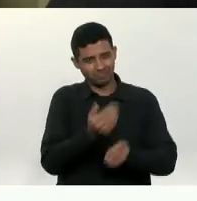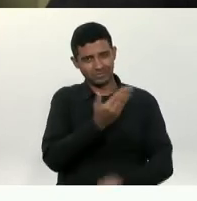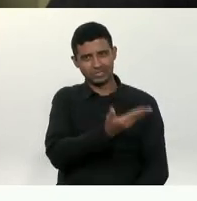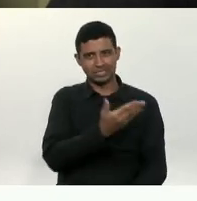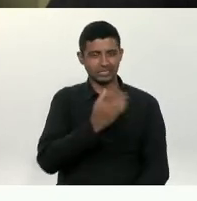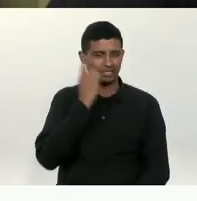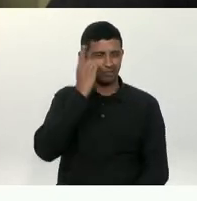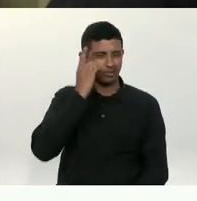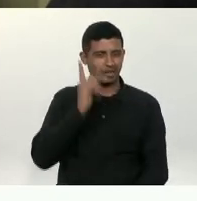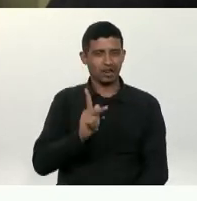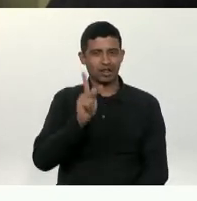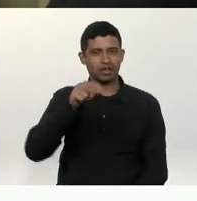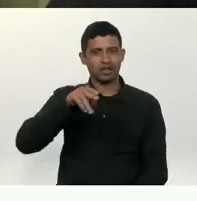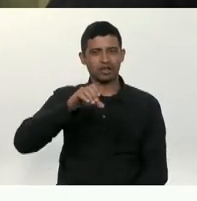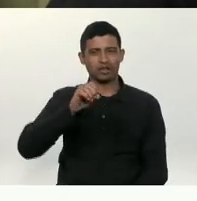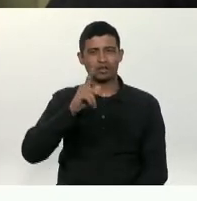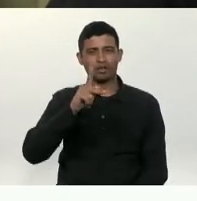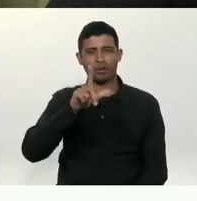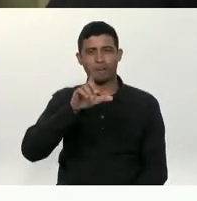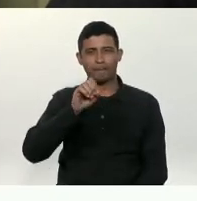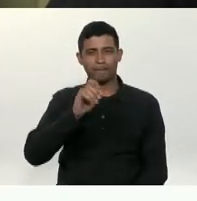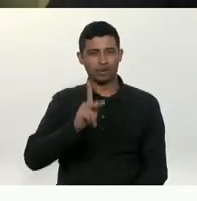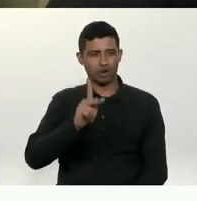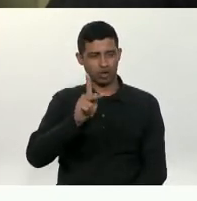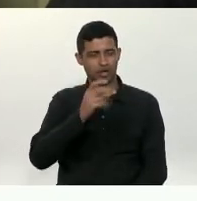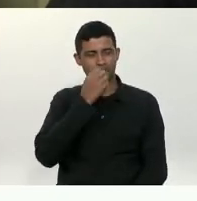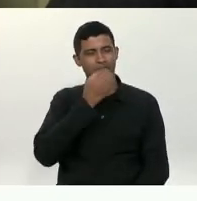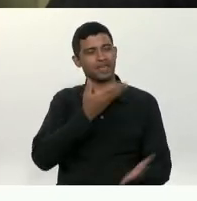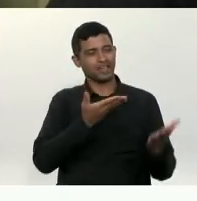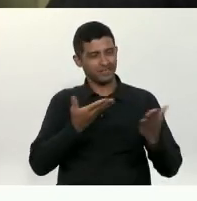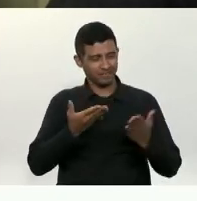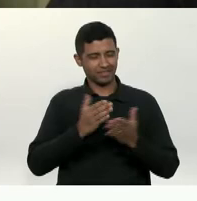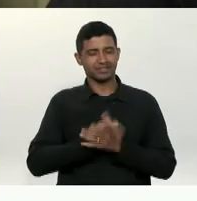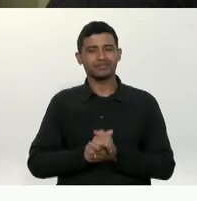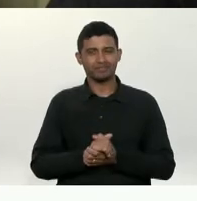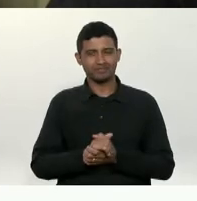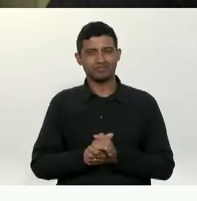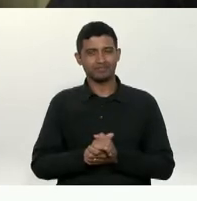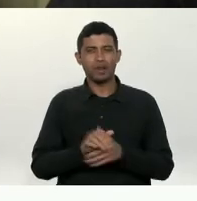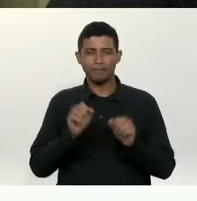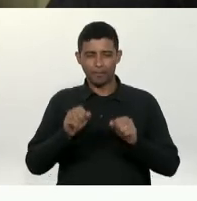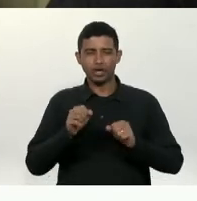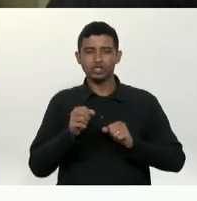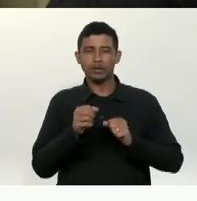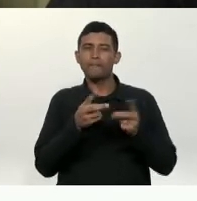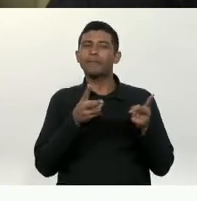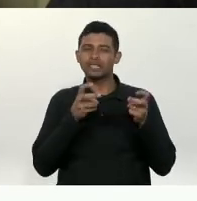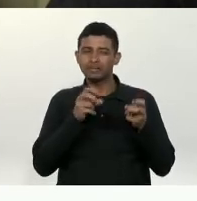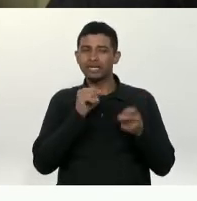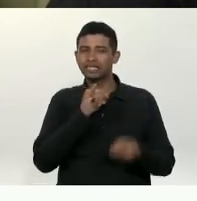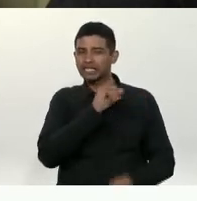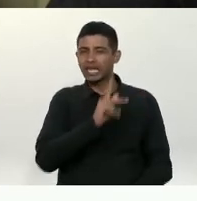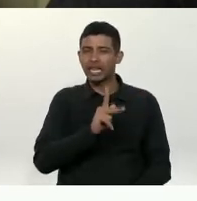deputado Knoblock, seja bem-vindo. Quando não está um, está outro, com certeza você pode observar lá que...